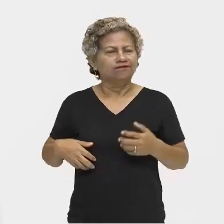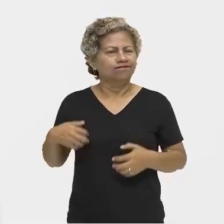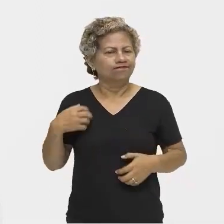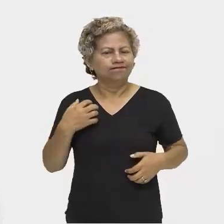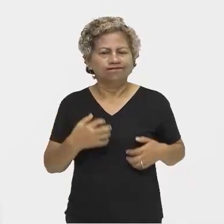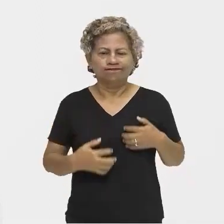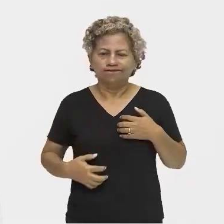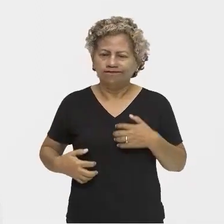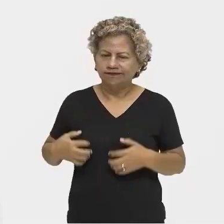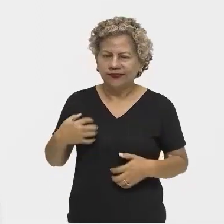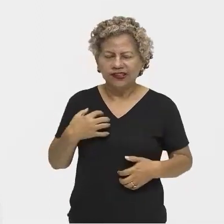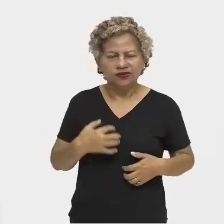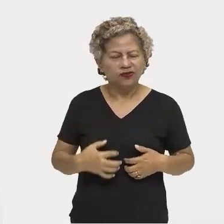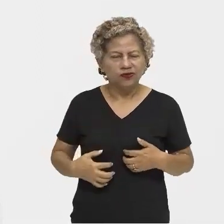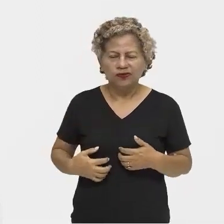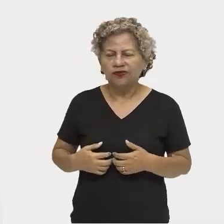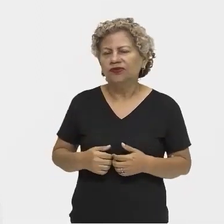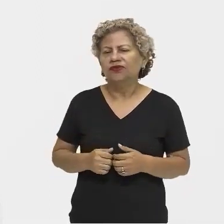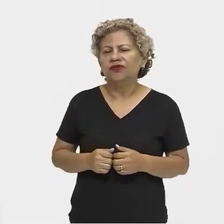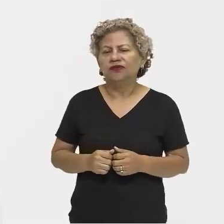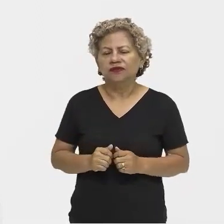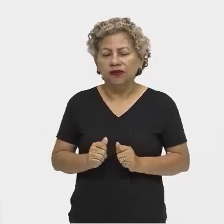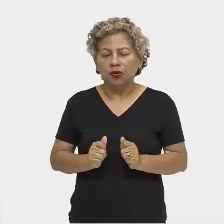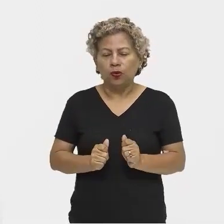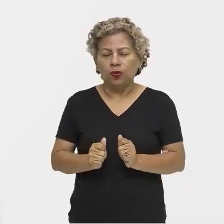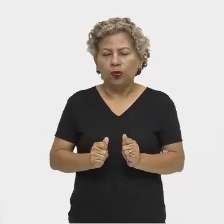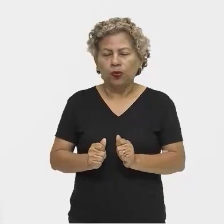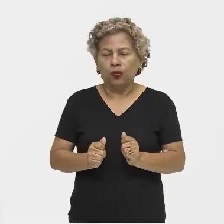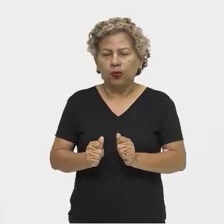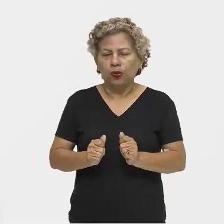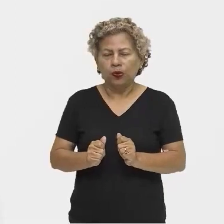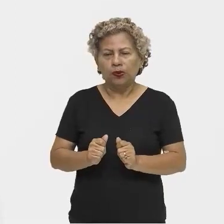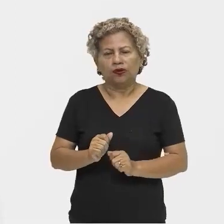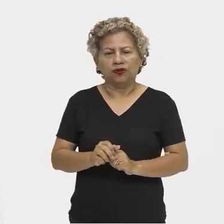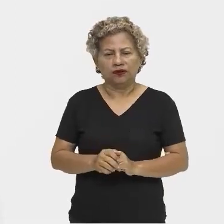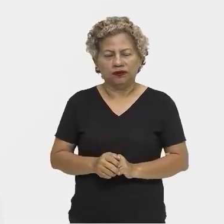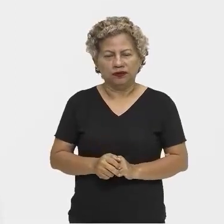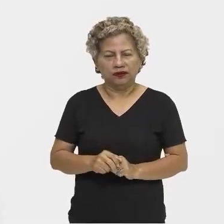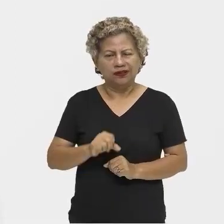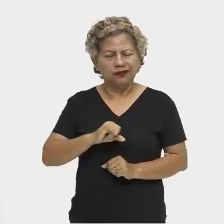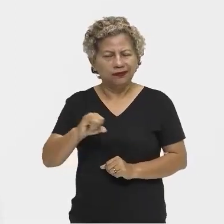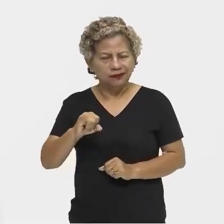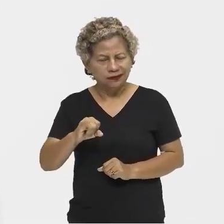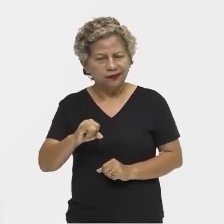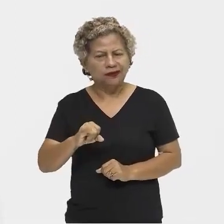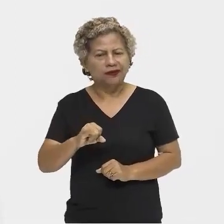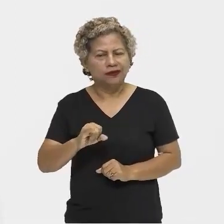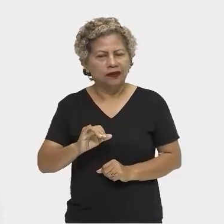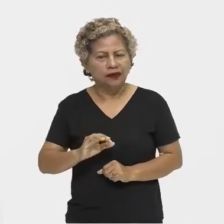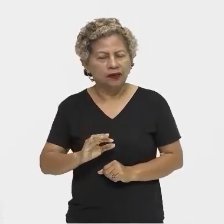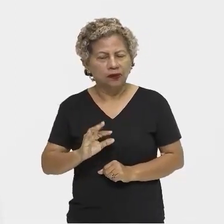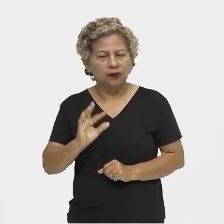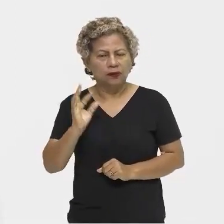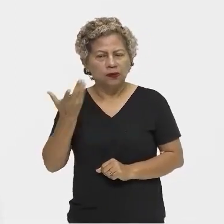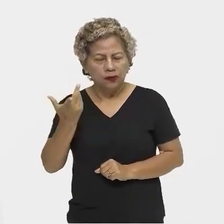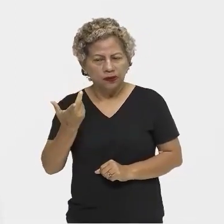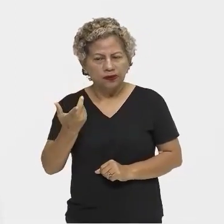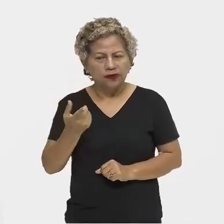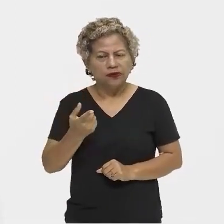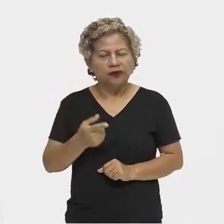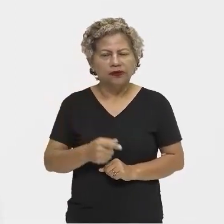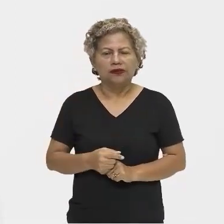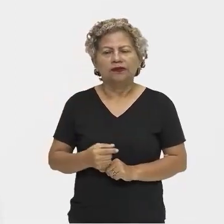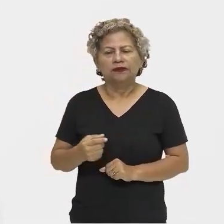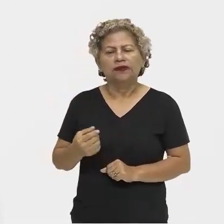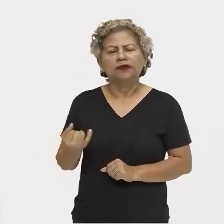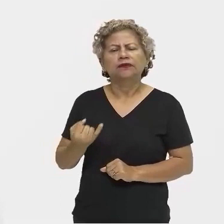e essa angústia vai nos frear, né? Se acontecerem, deve ser vista como um aprendizado. Então, muitas pessoas